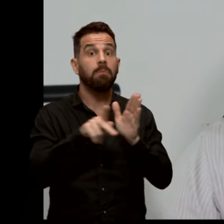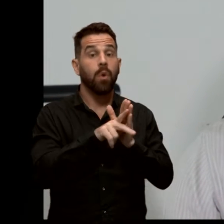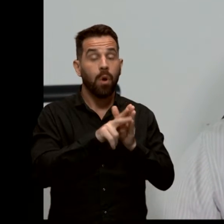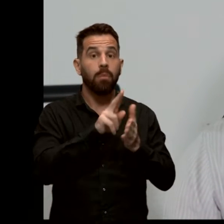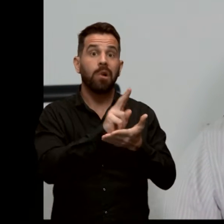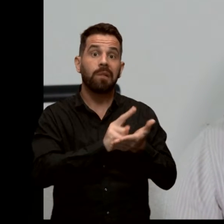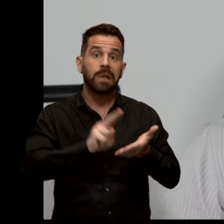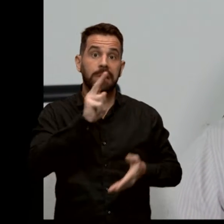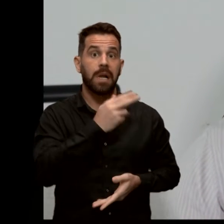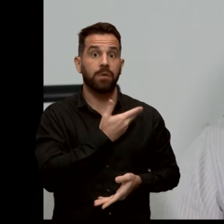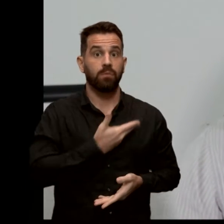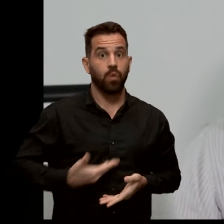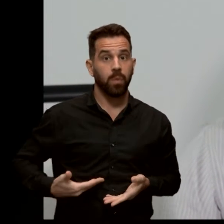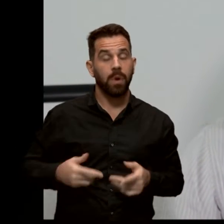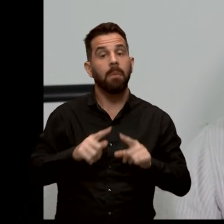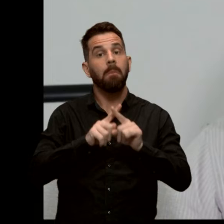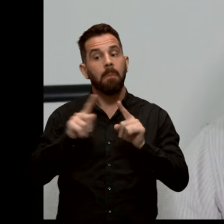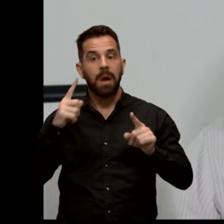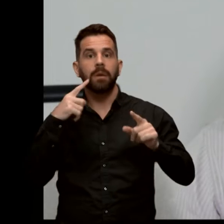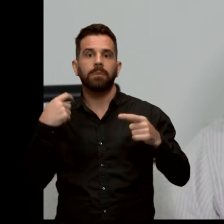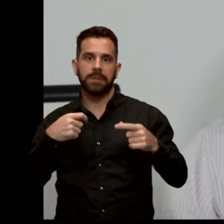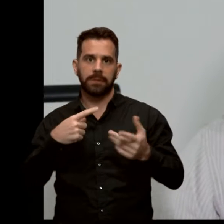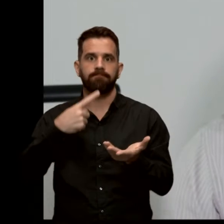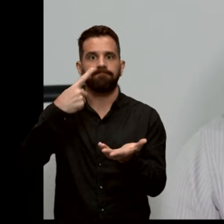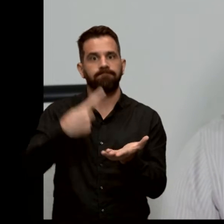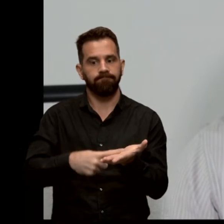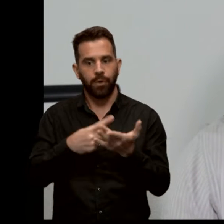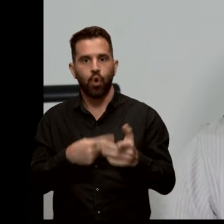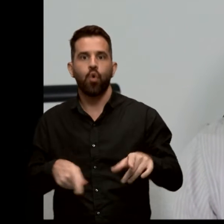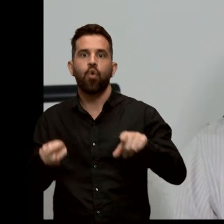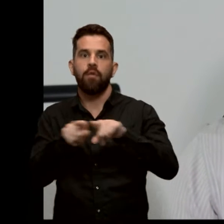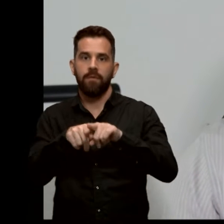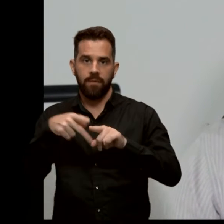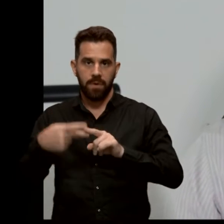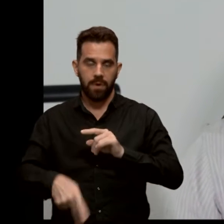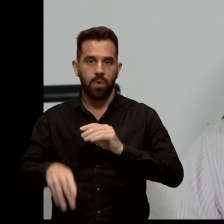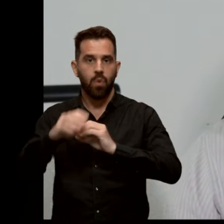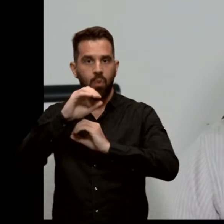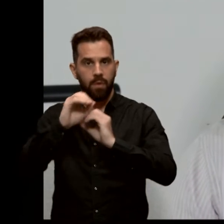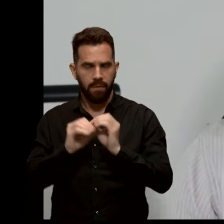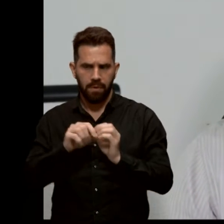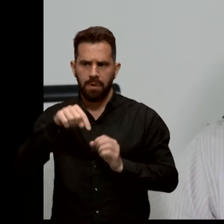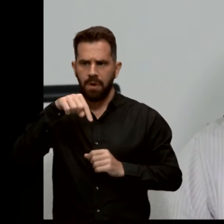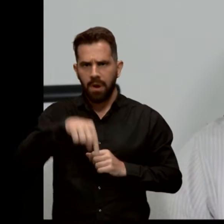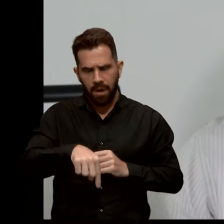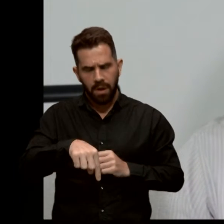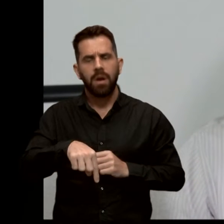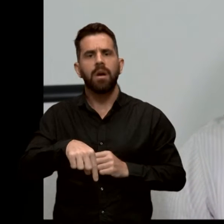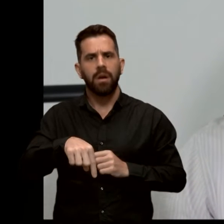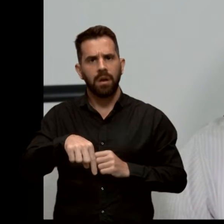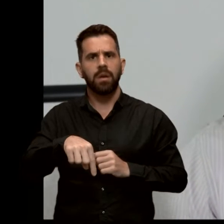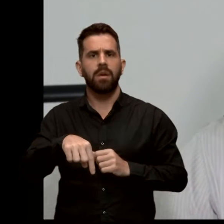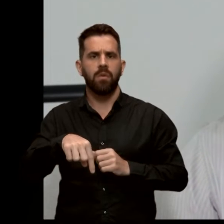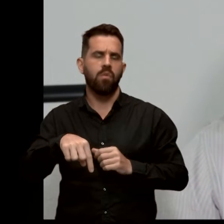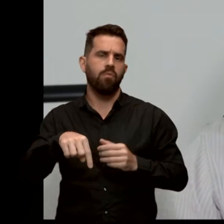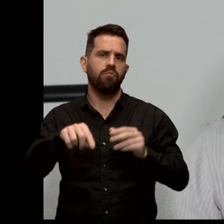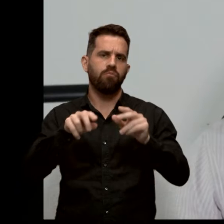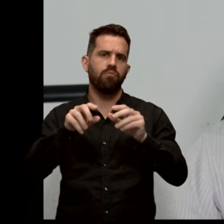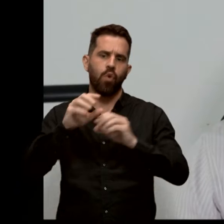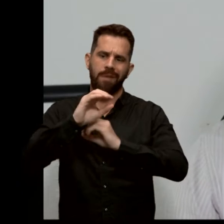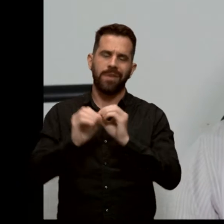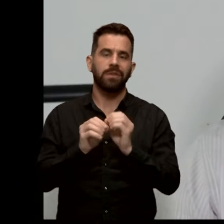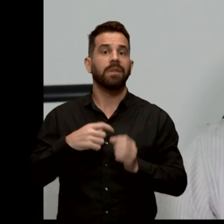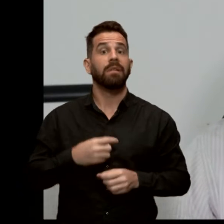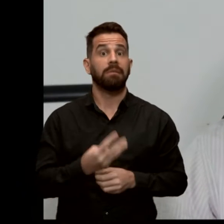parte de um convênio de mobilidade com a UFG. A UFG tem atualmente 3 convênios de mobilidade.